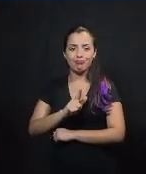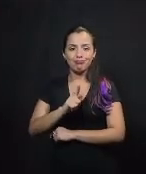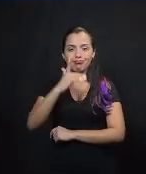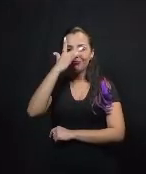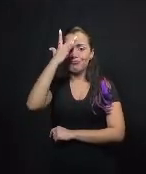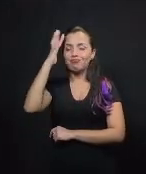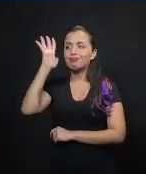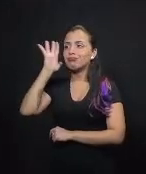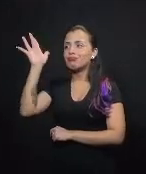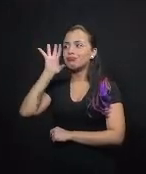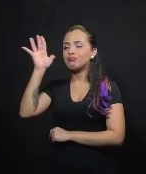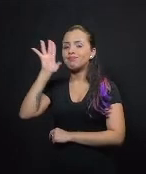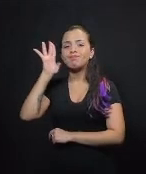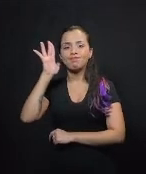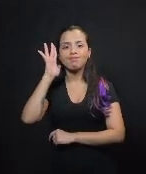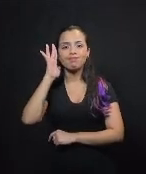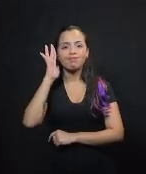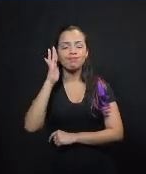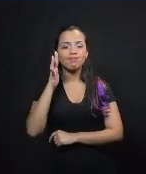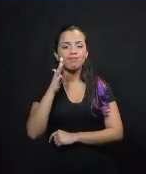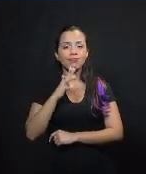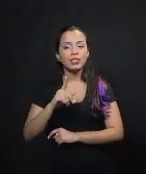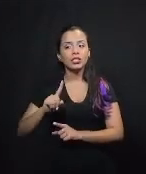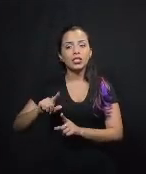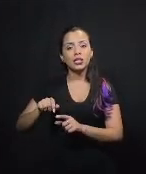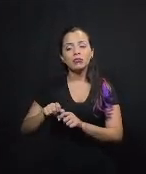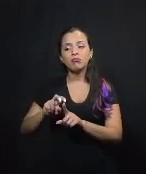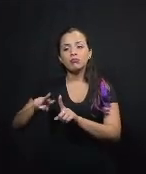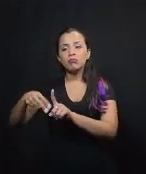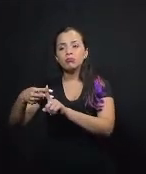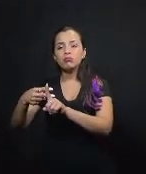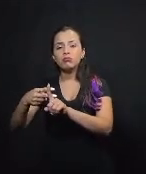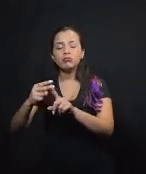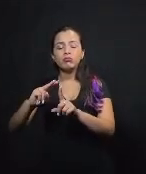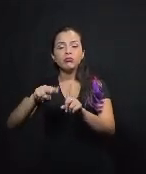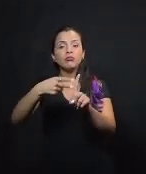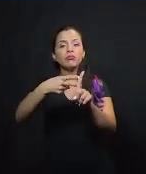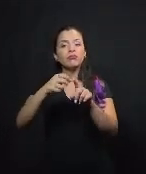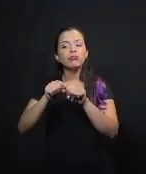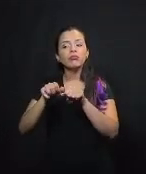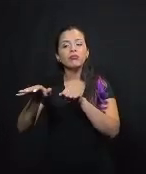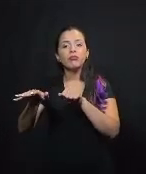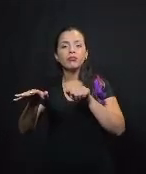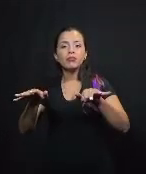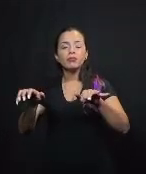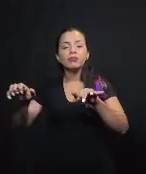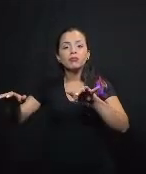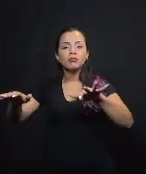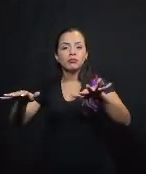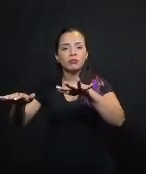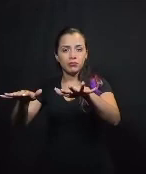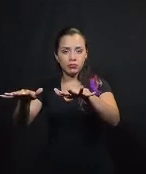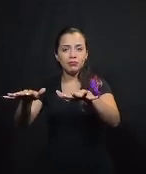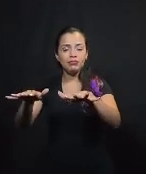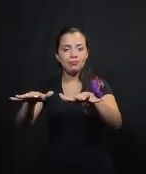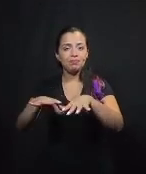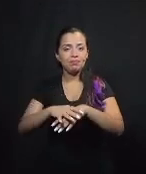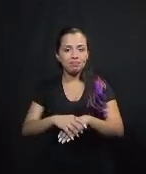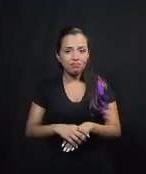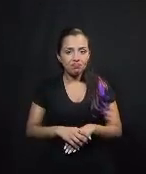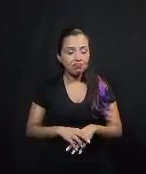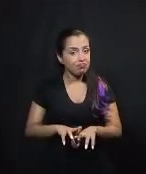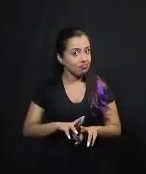intervenção produz efeitos imediatos. É muito diferente daquela coisa dos infindáveis